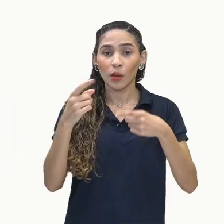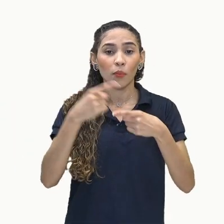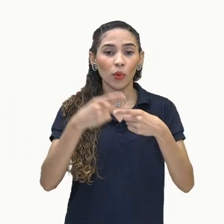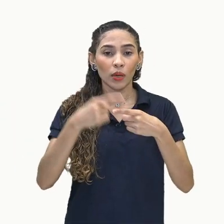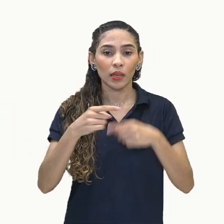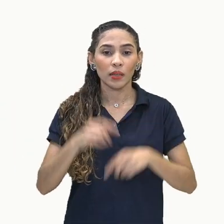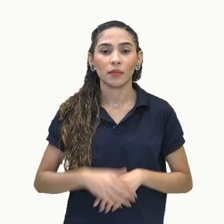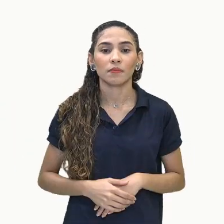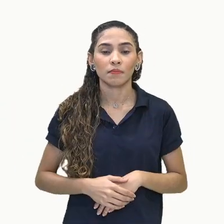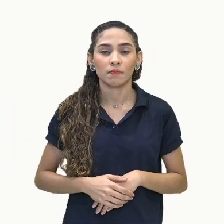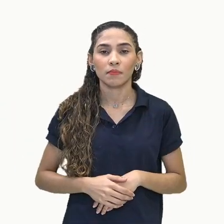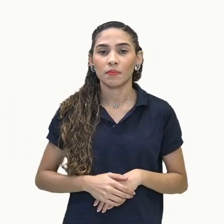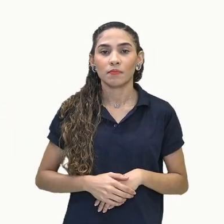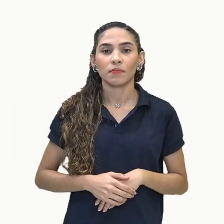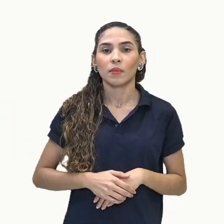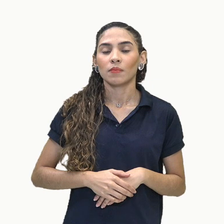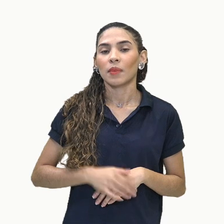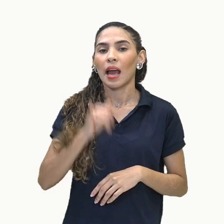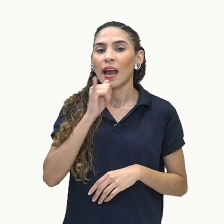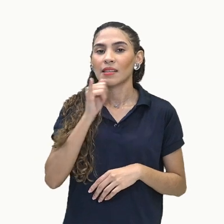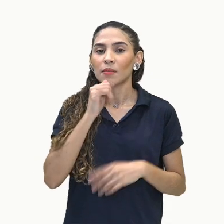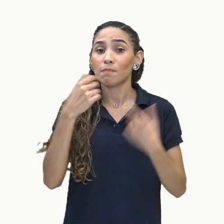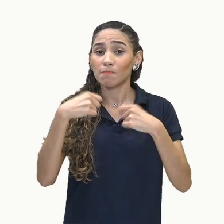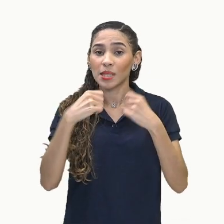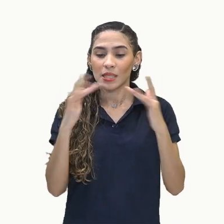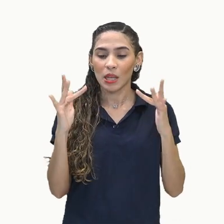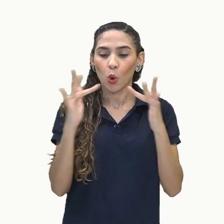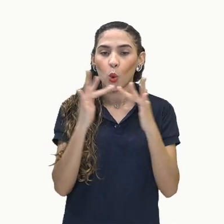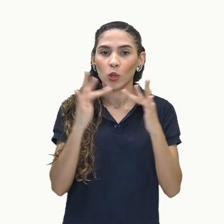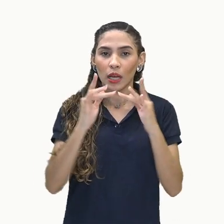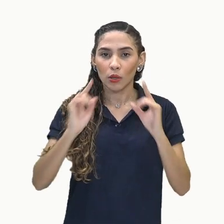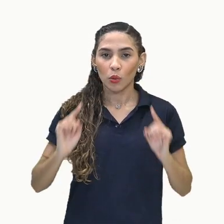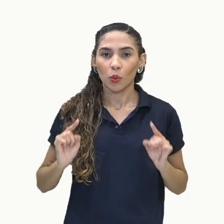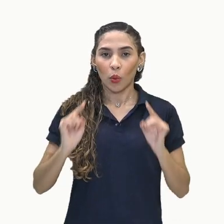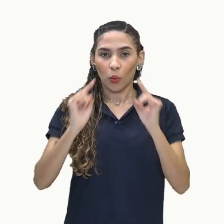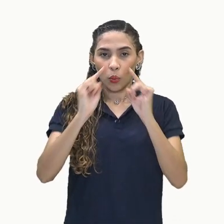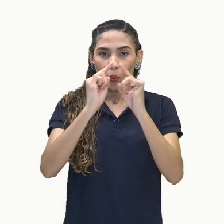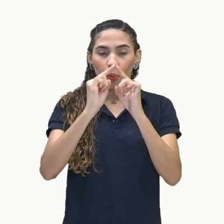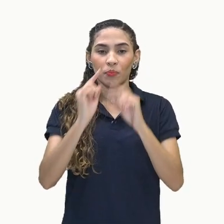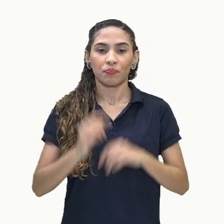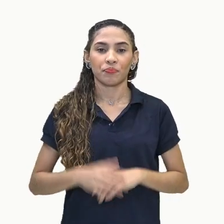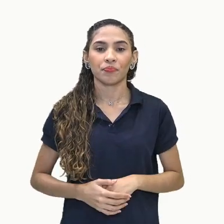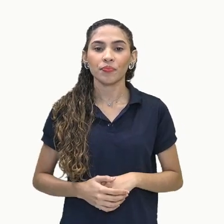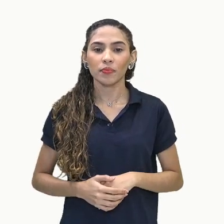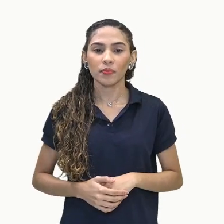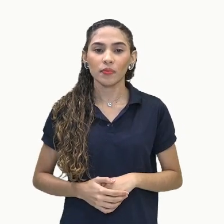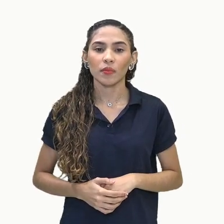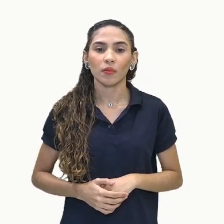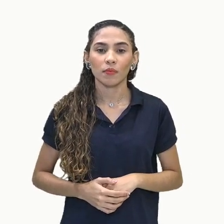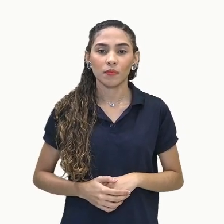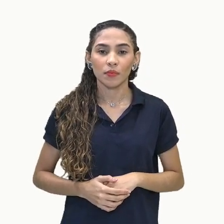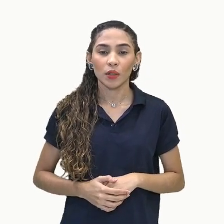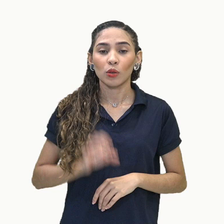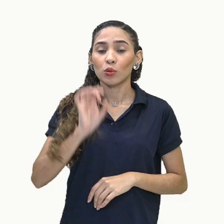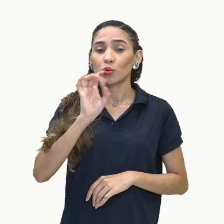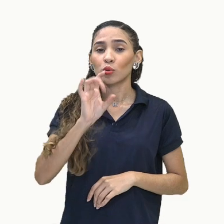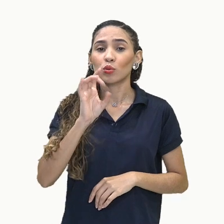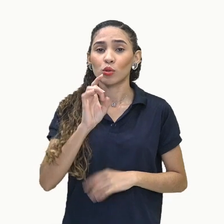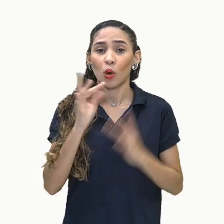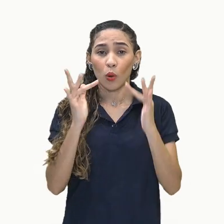apenas segmentos de retas, tá? E que se encontram apenas em